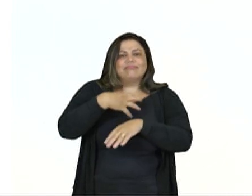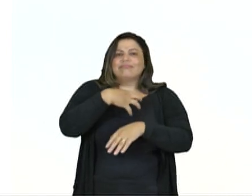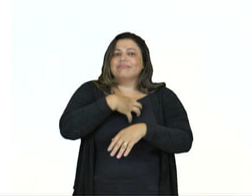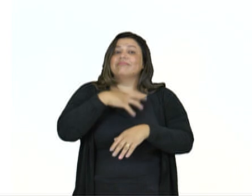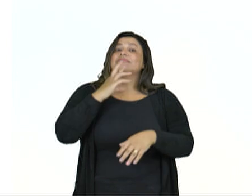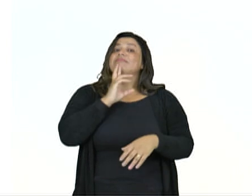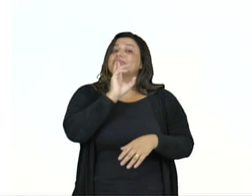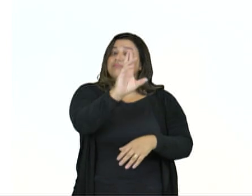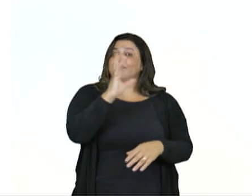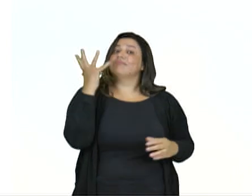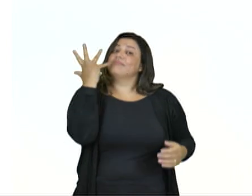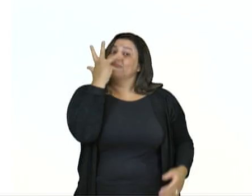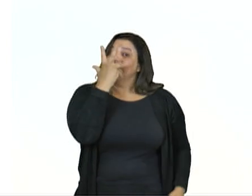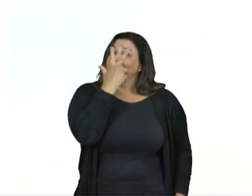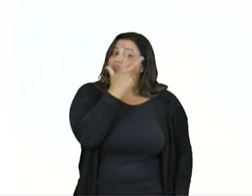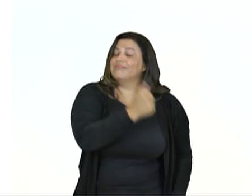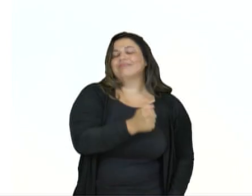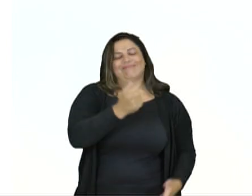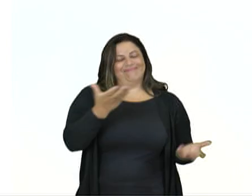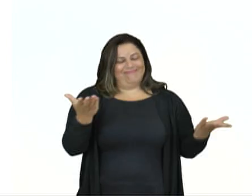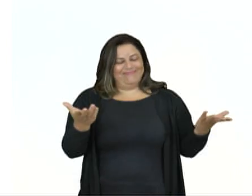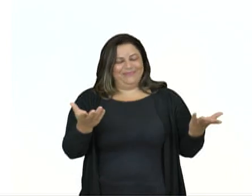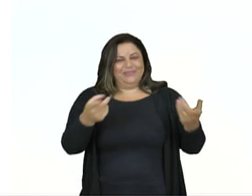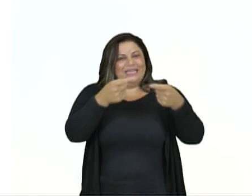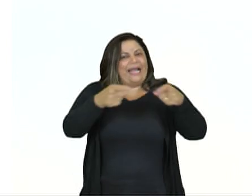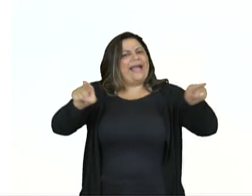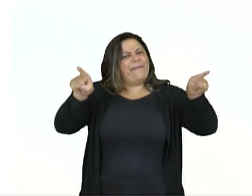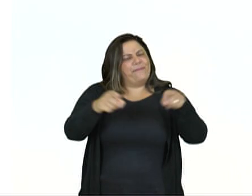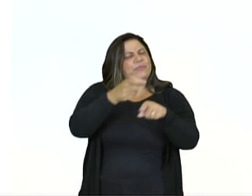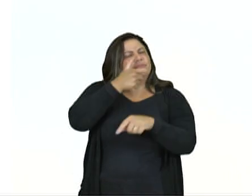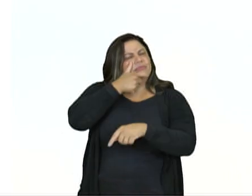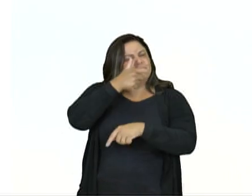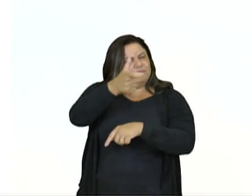seja bonito, harmônico e interessante.